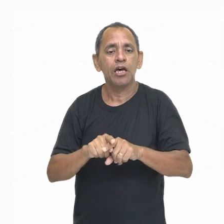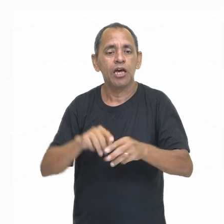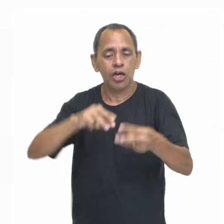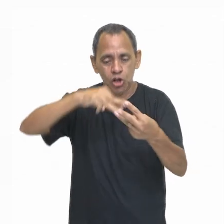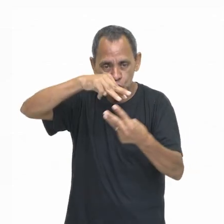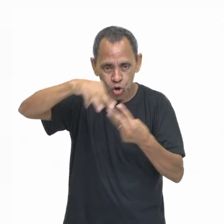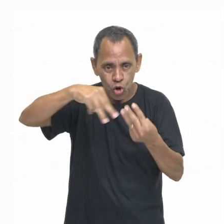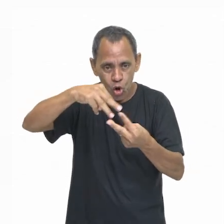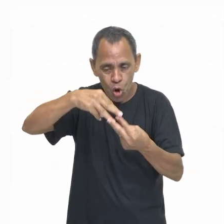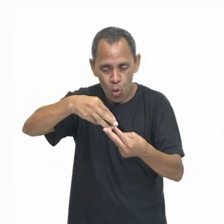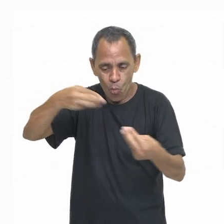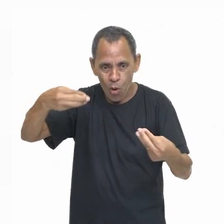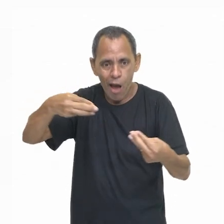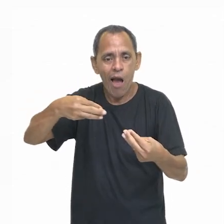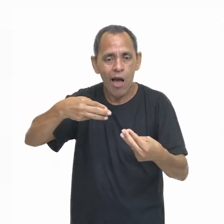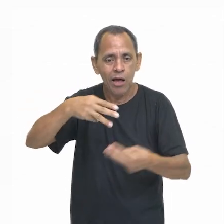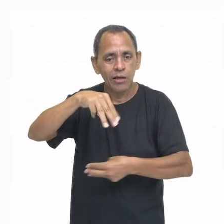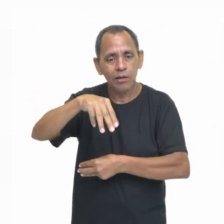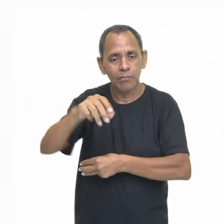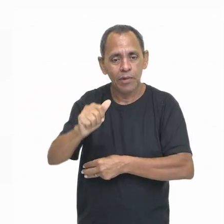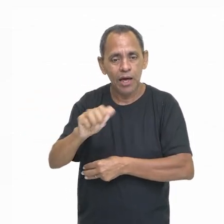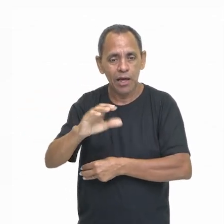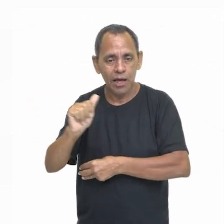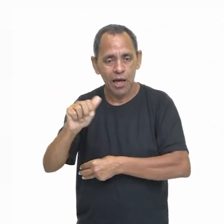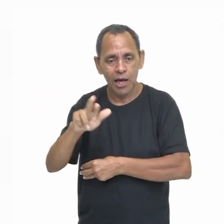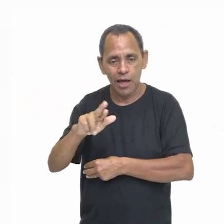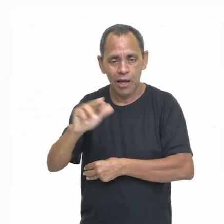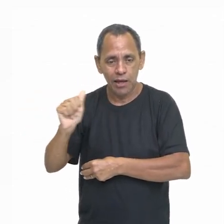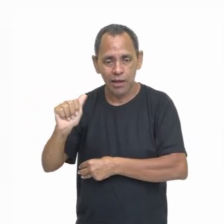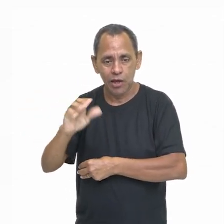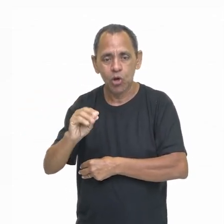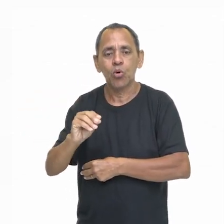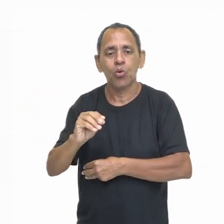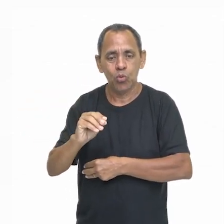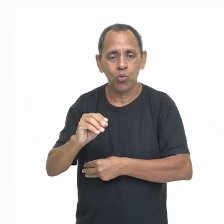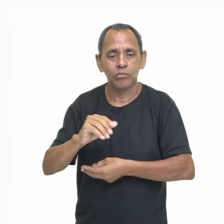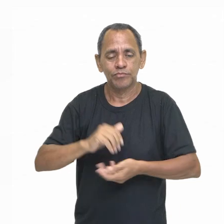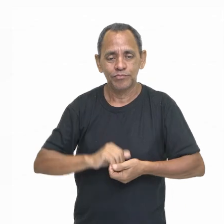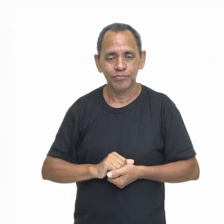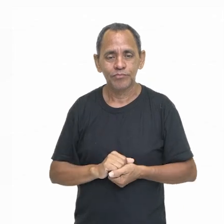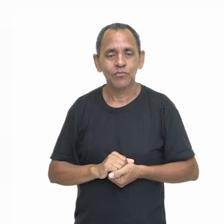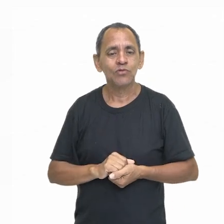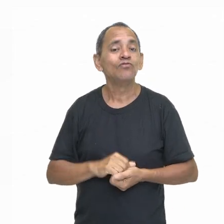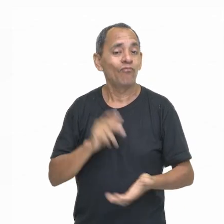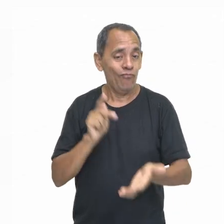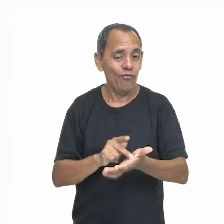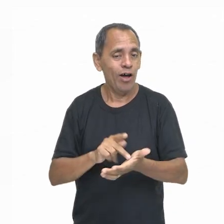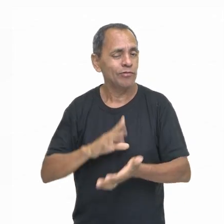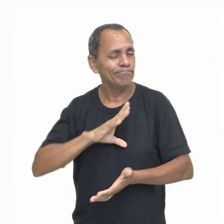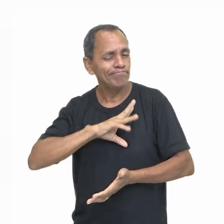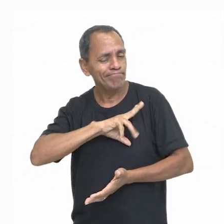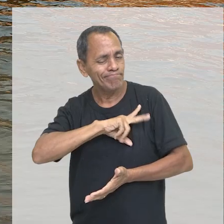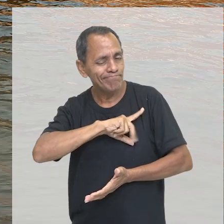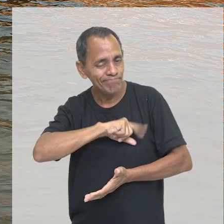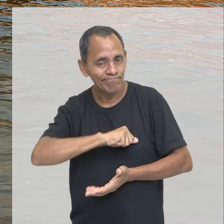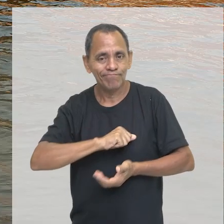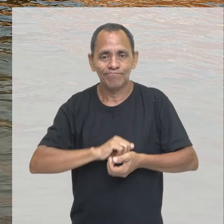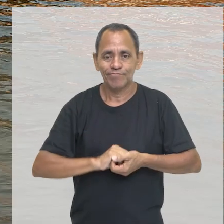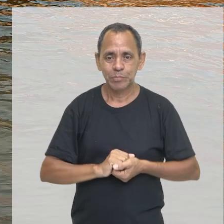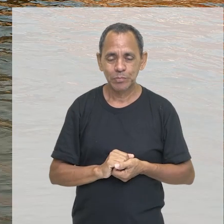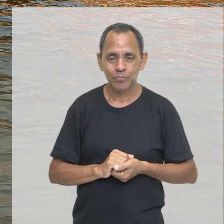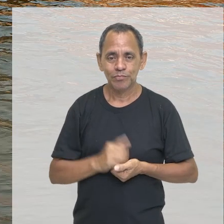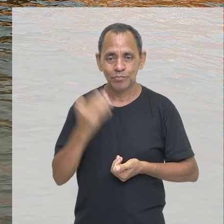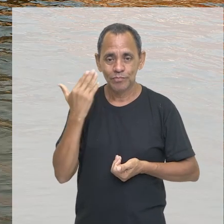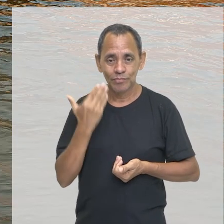o nosso querido macarrão e que o professor confessa que ama, tá bom? E olha